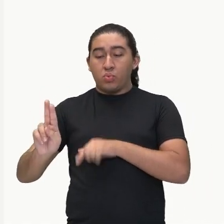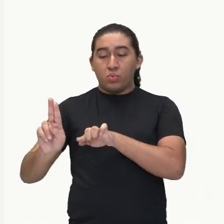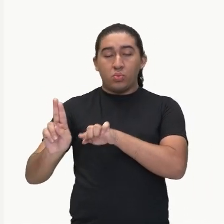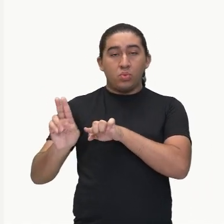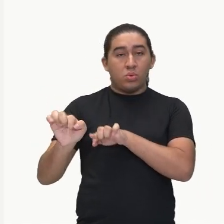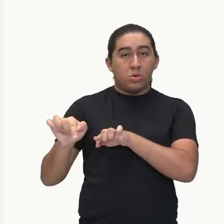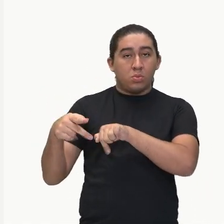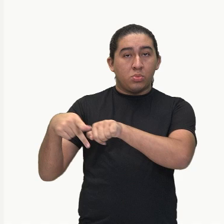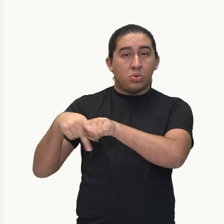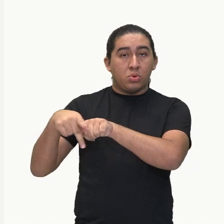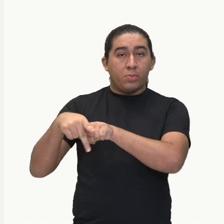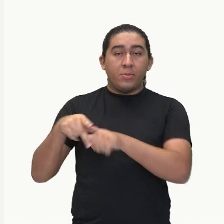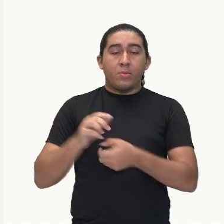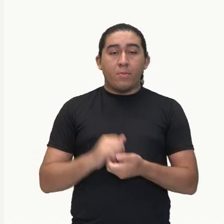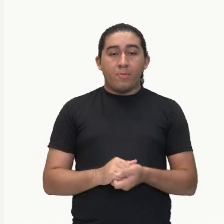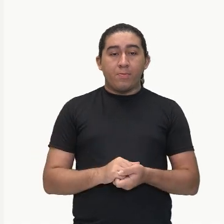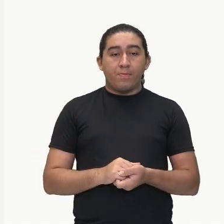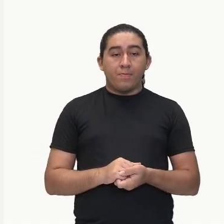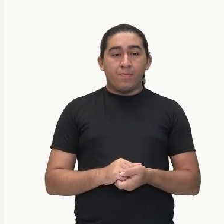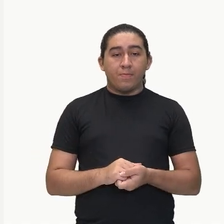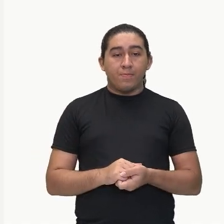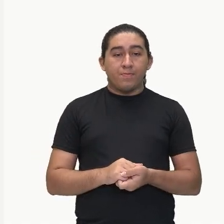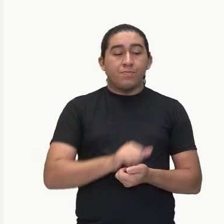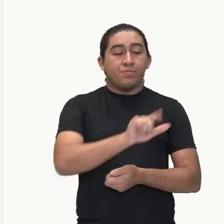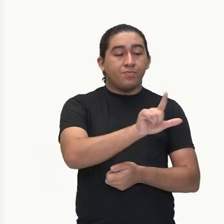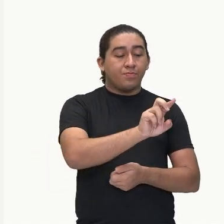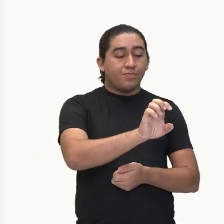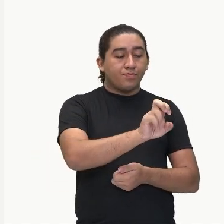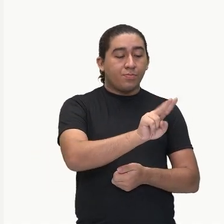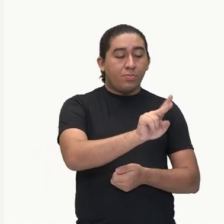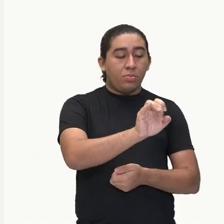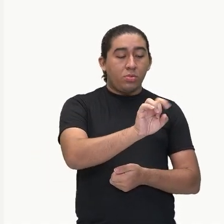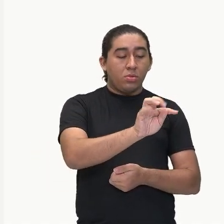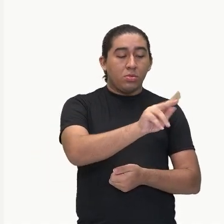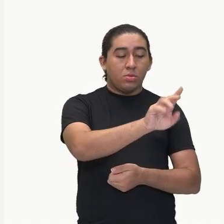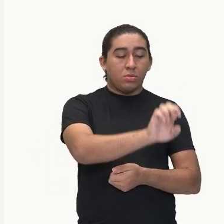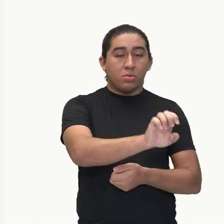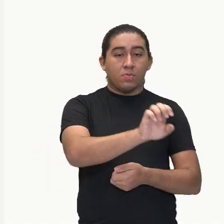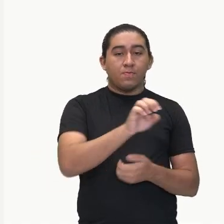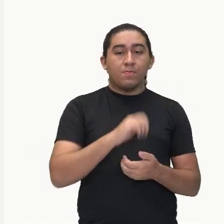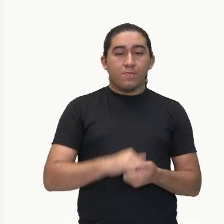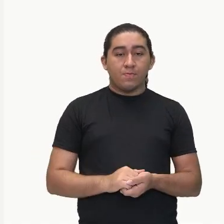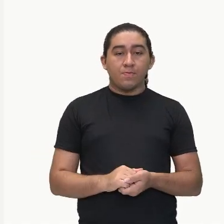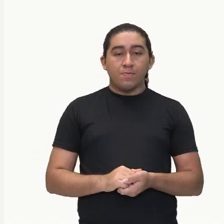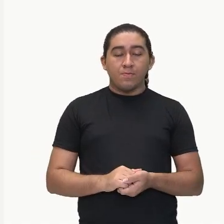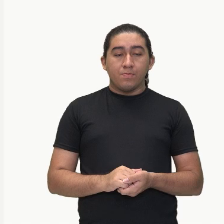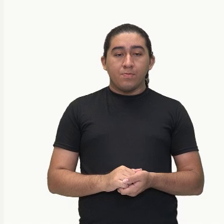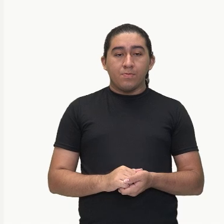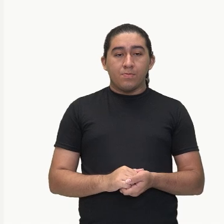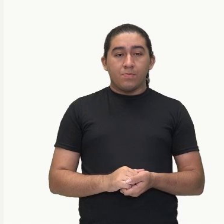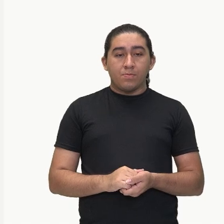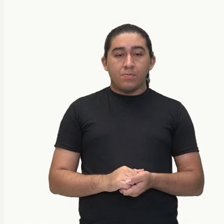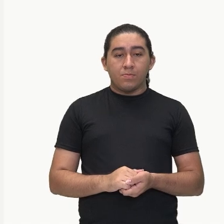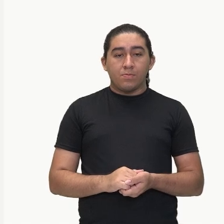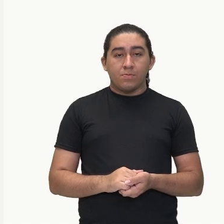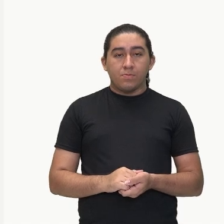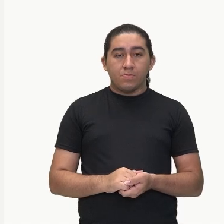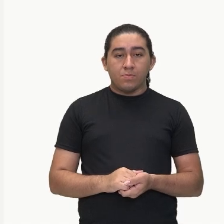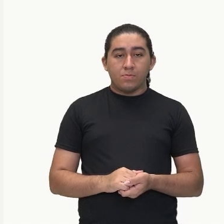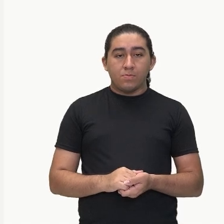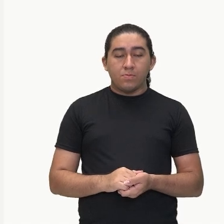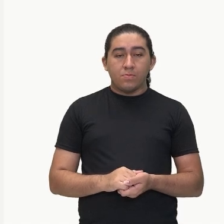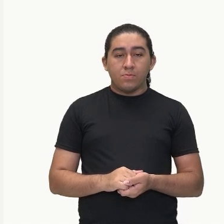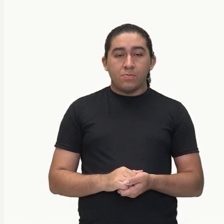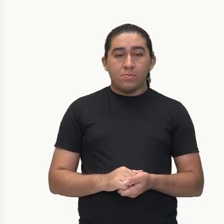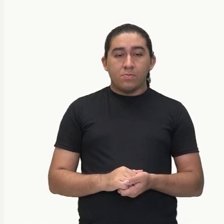tu. Então, foste tu que levaste. Olha a conjugação do verbo.